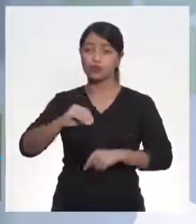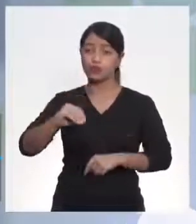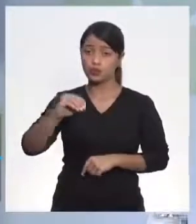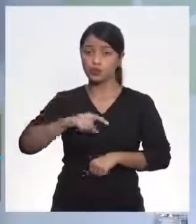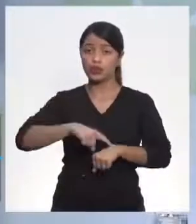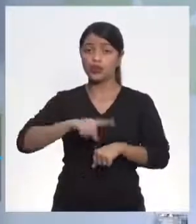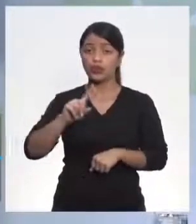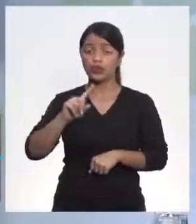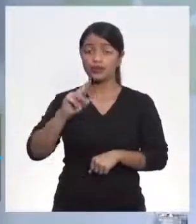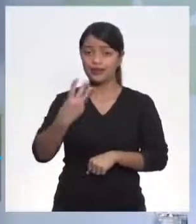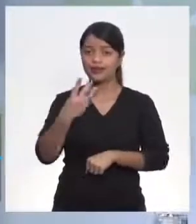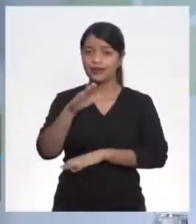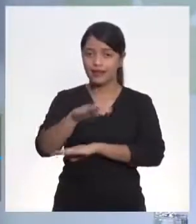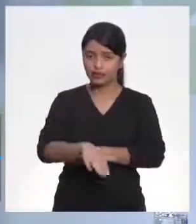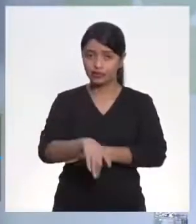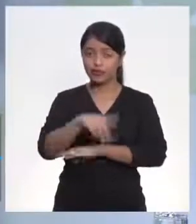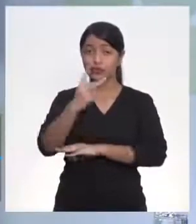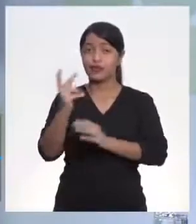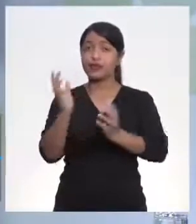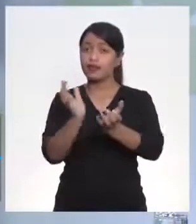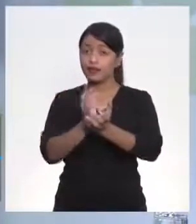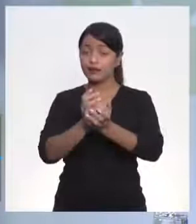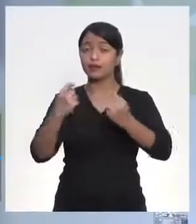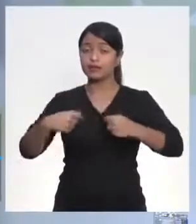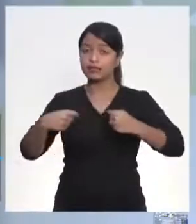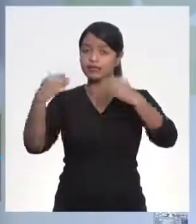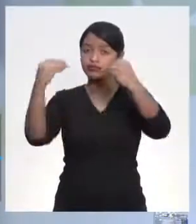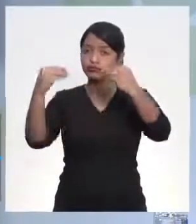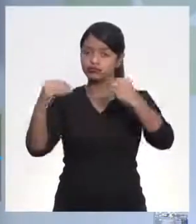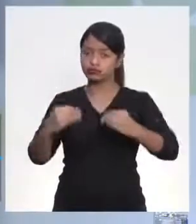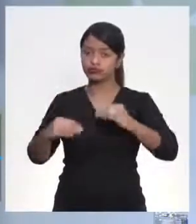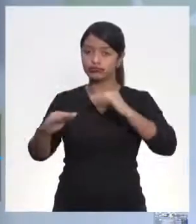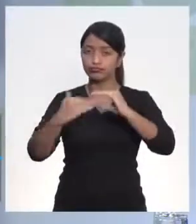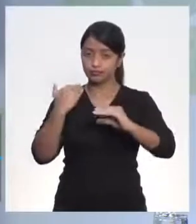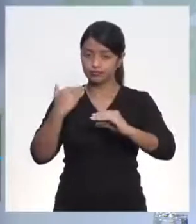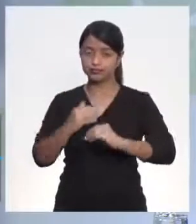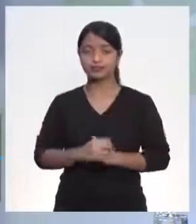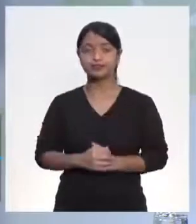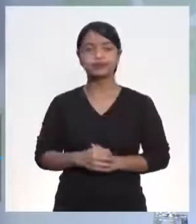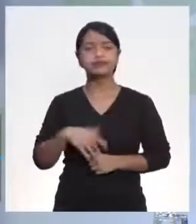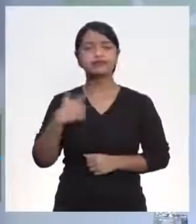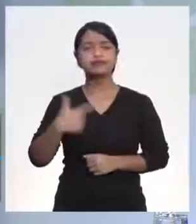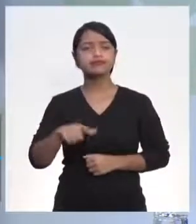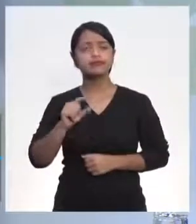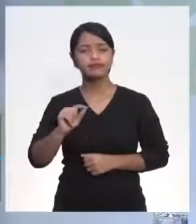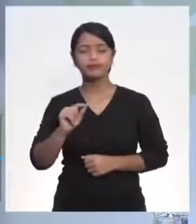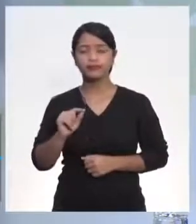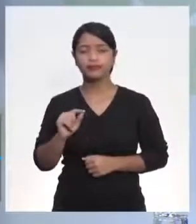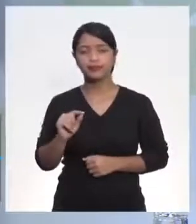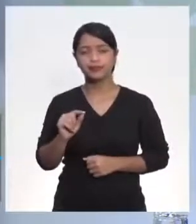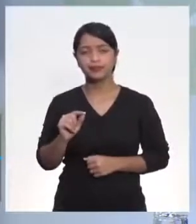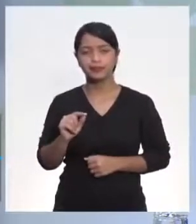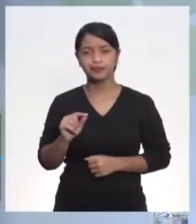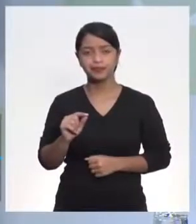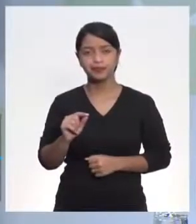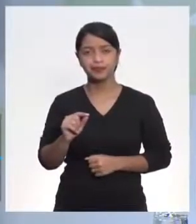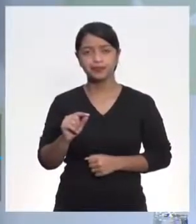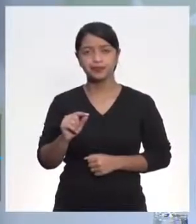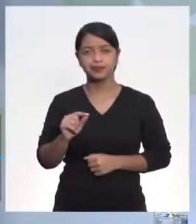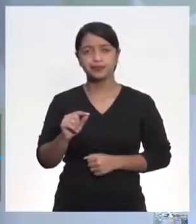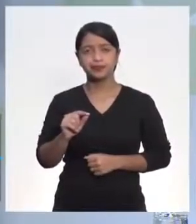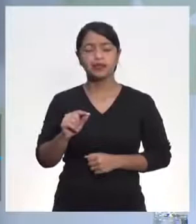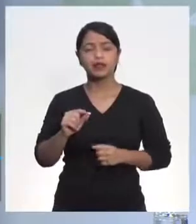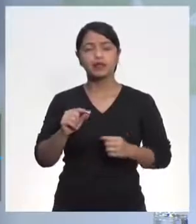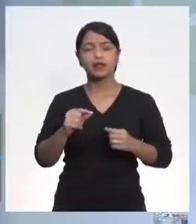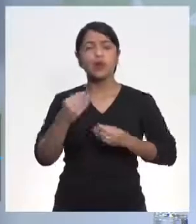participando. E algumas orientações que nós vimos ao longo aí, né, das publicações, Ale. Uma delas foi da questão do